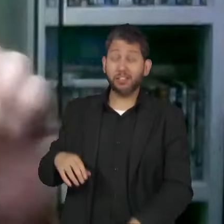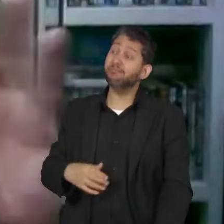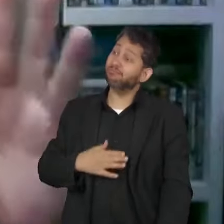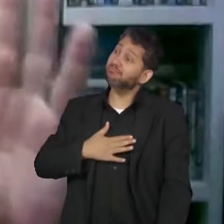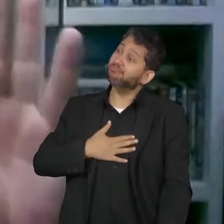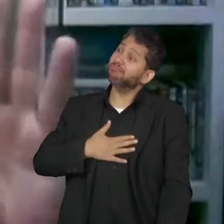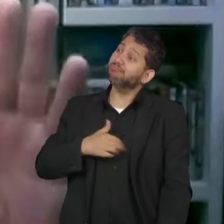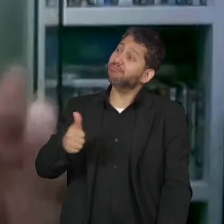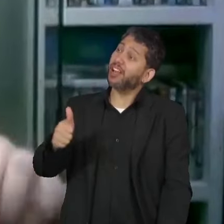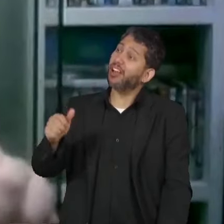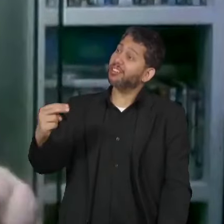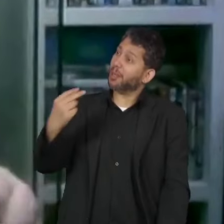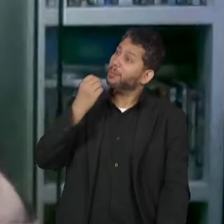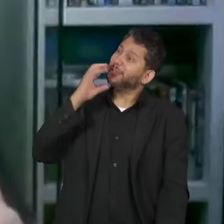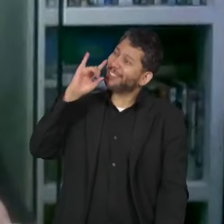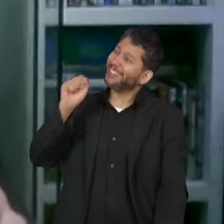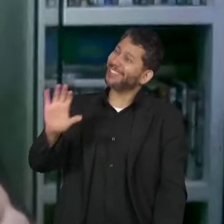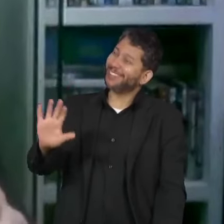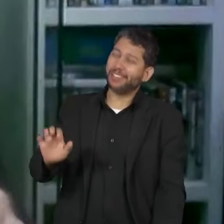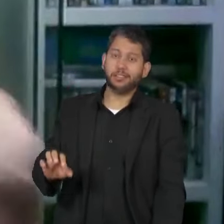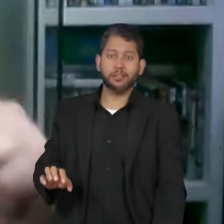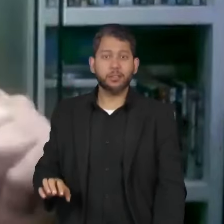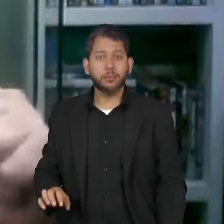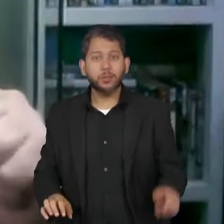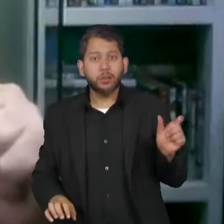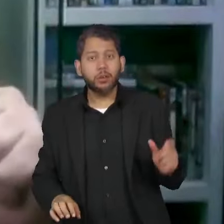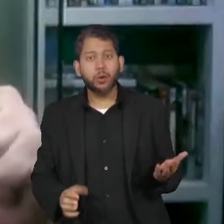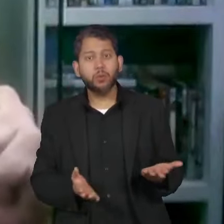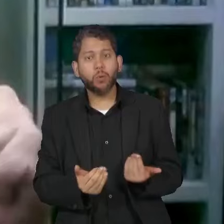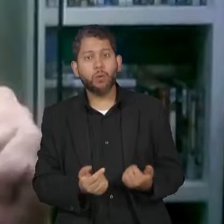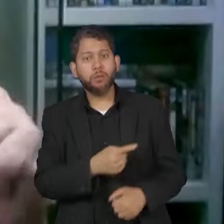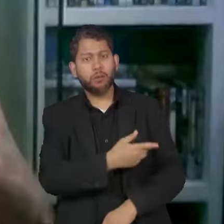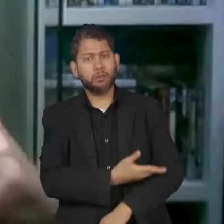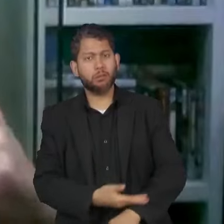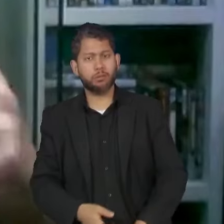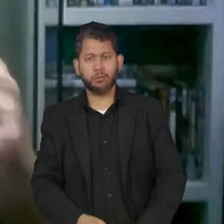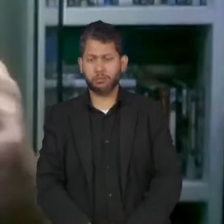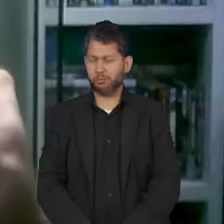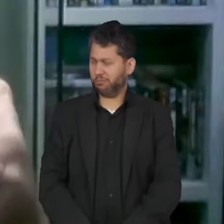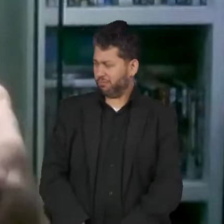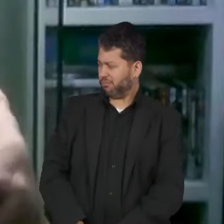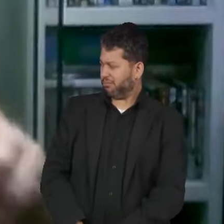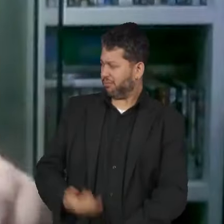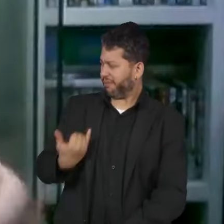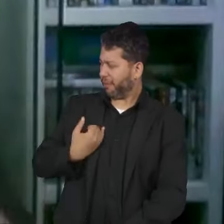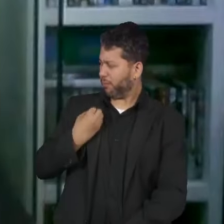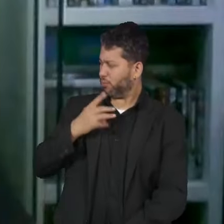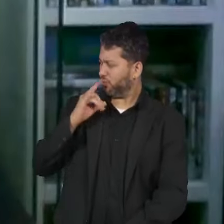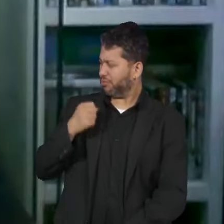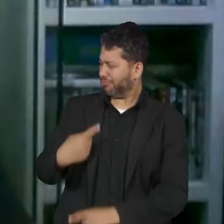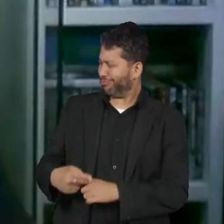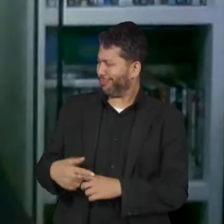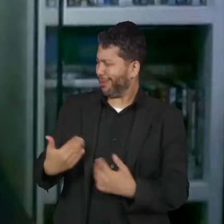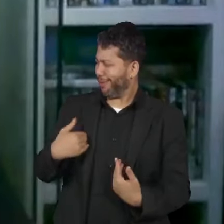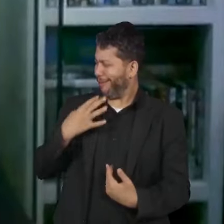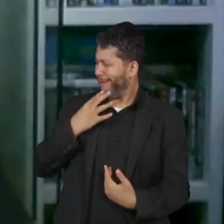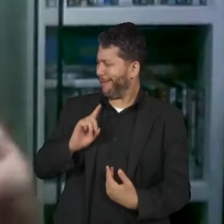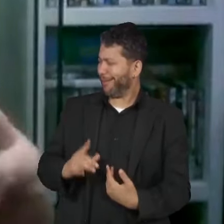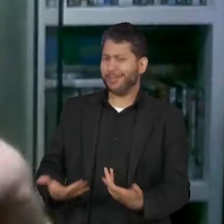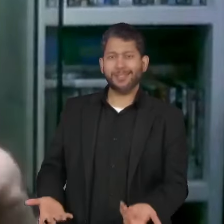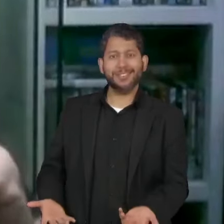sente ok, bem. Você fala com uma pessoa nova, muitas vezes a pessoa te olha assim e fala assim, ué, por que essa pessoa está fazendo isso